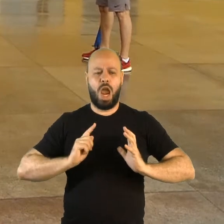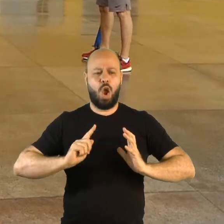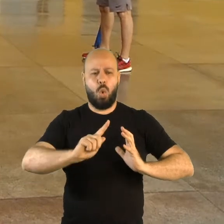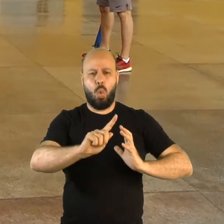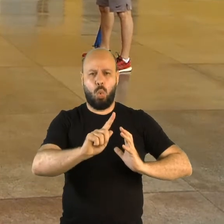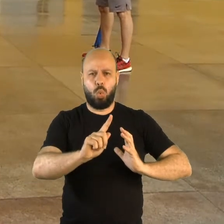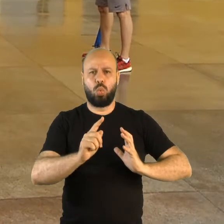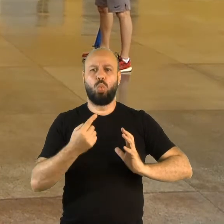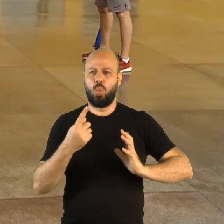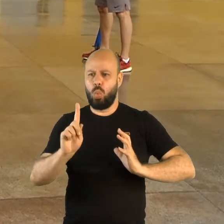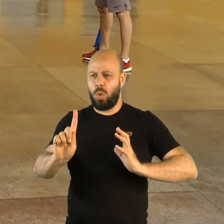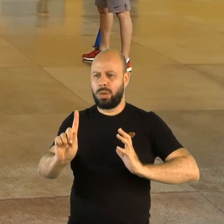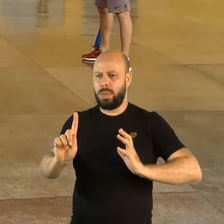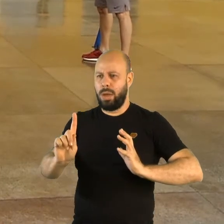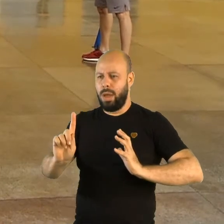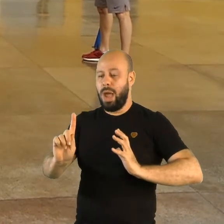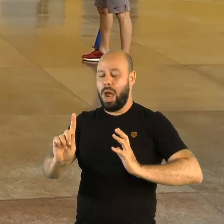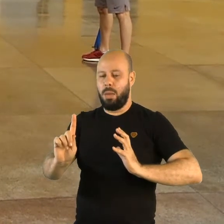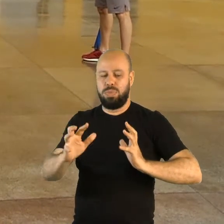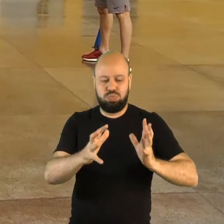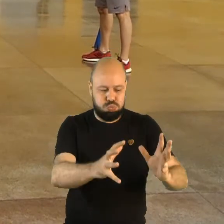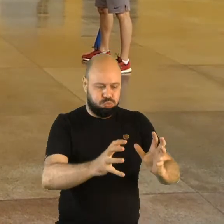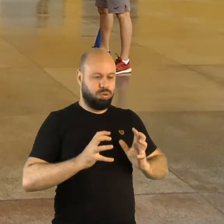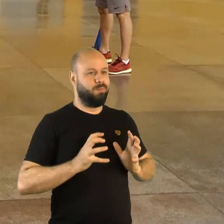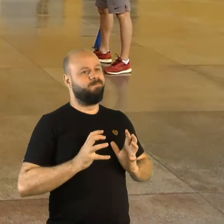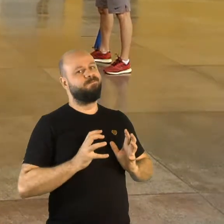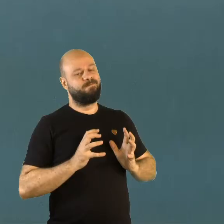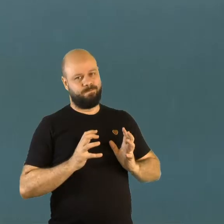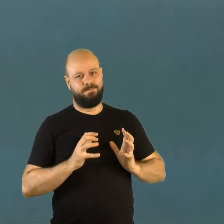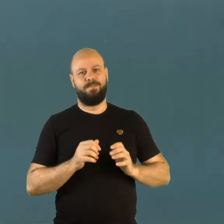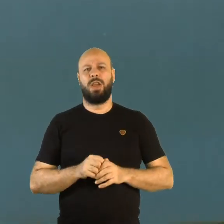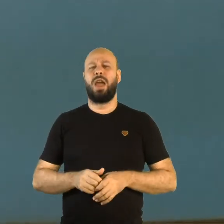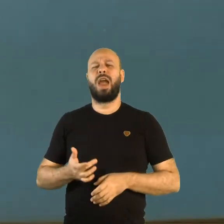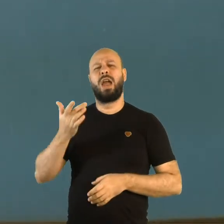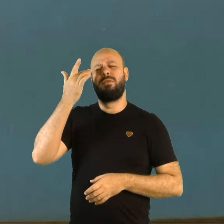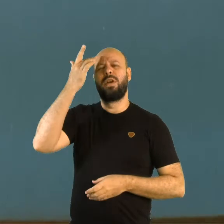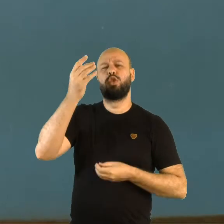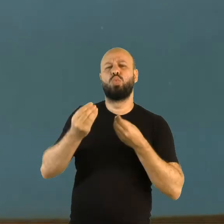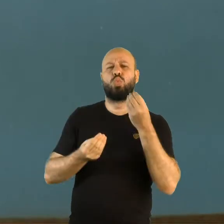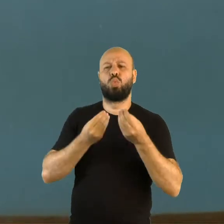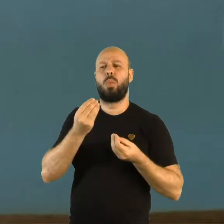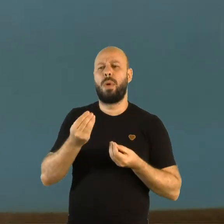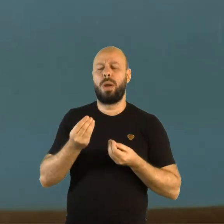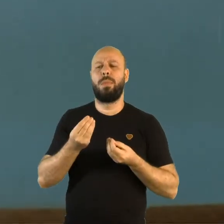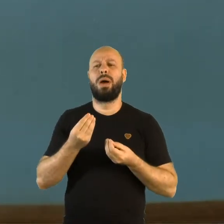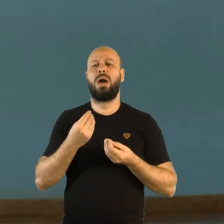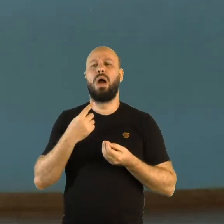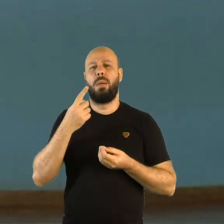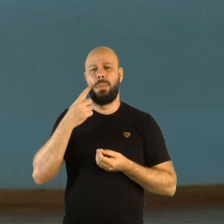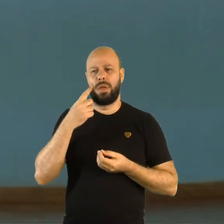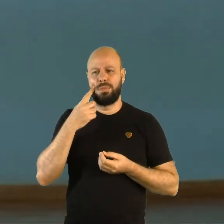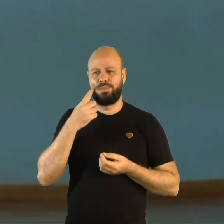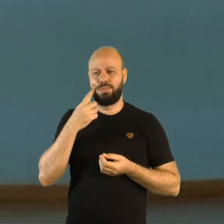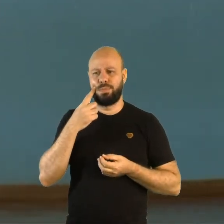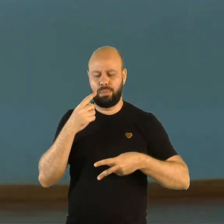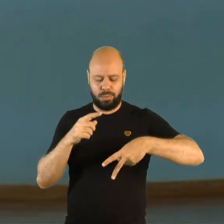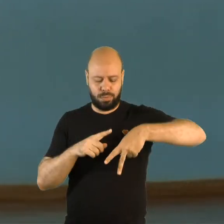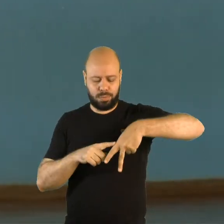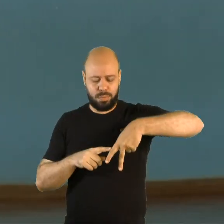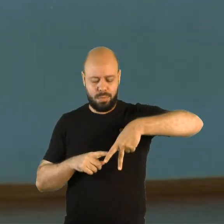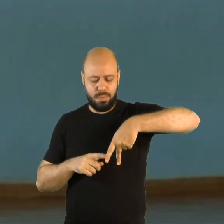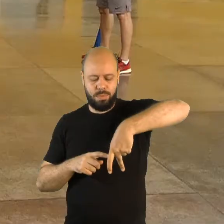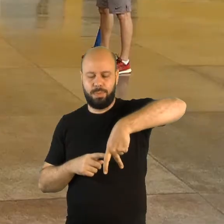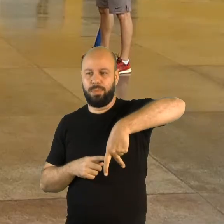colega de equipe para que o paciente possa ser facilitado eu sempre inicio com a